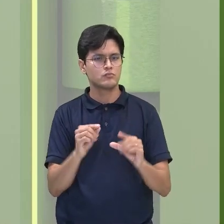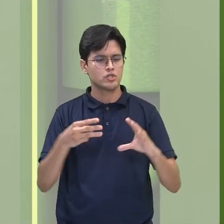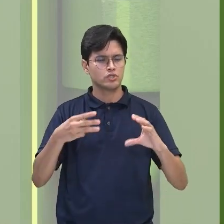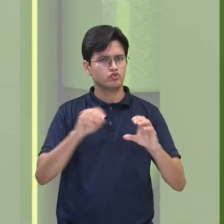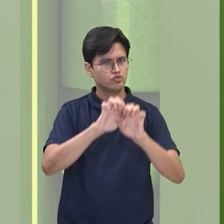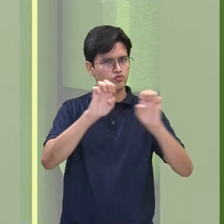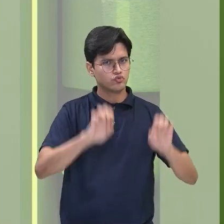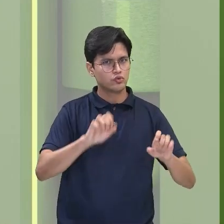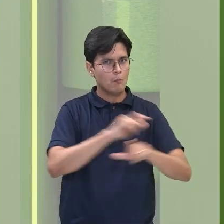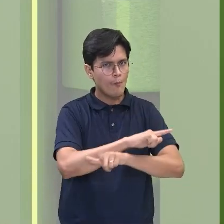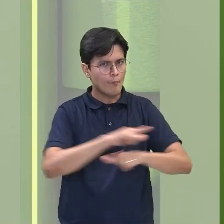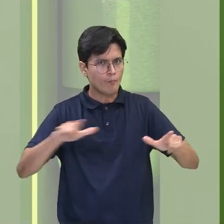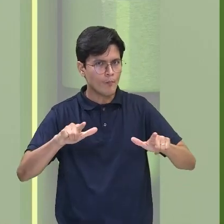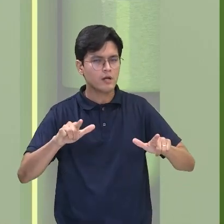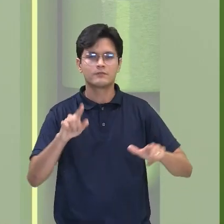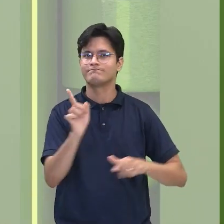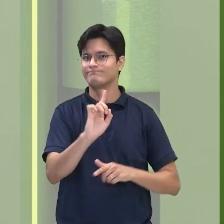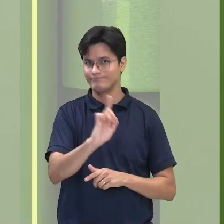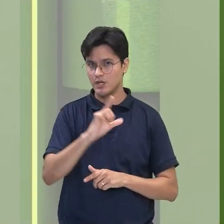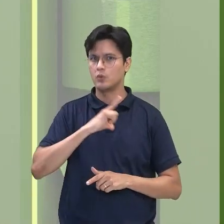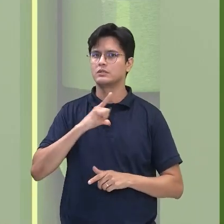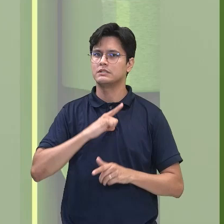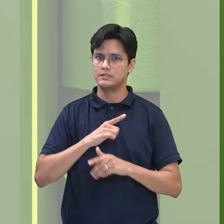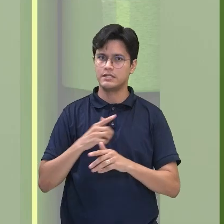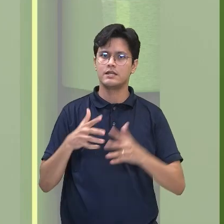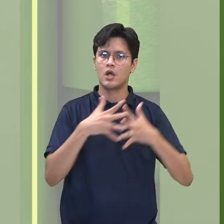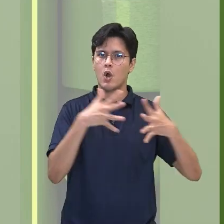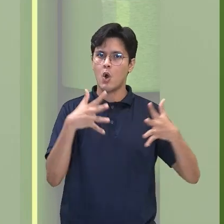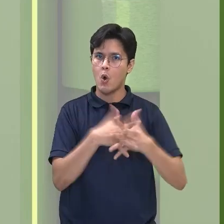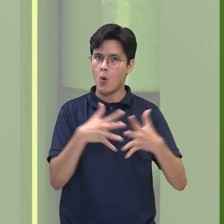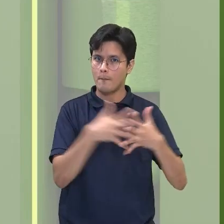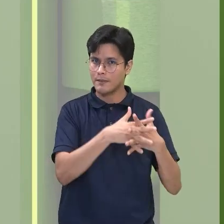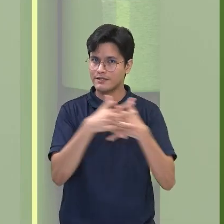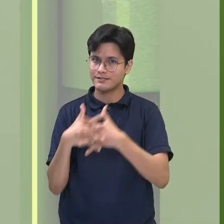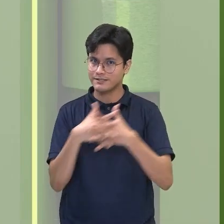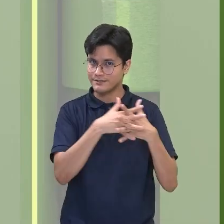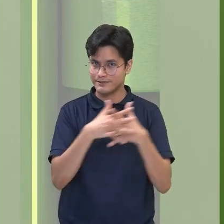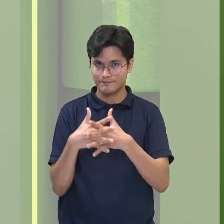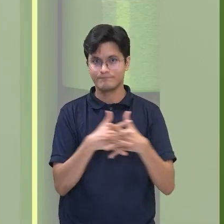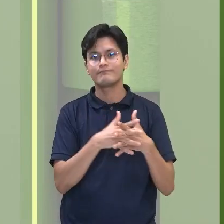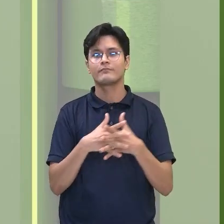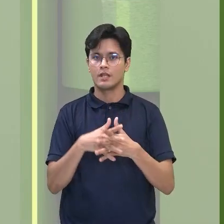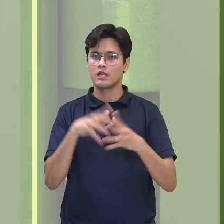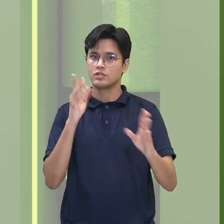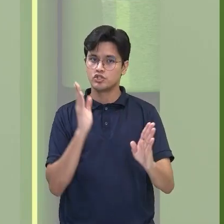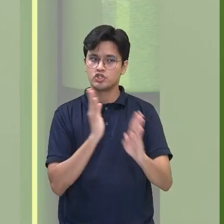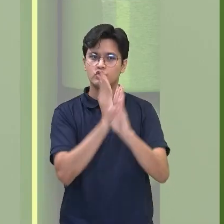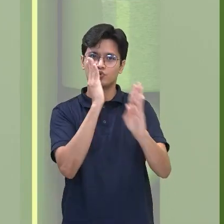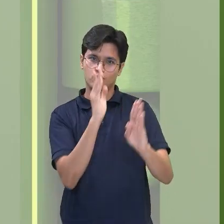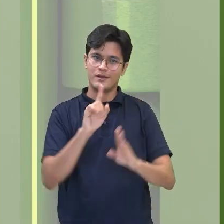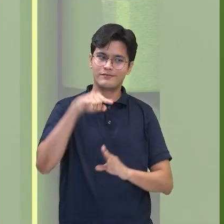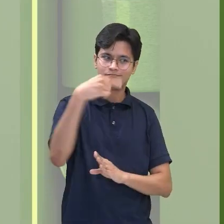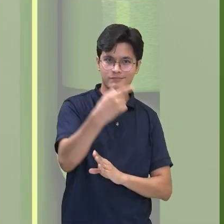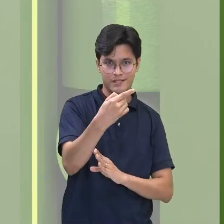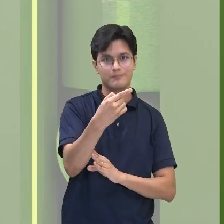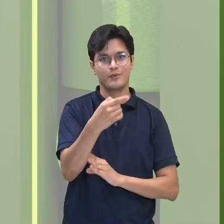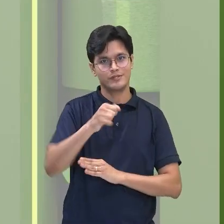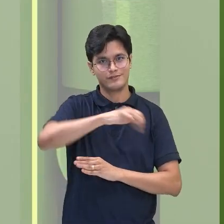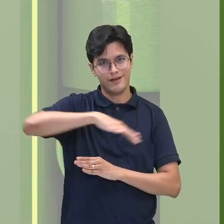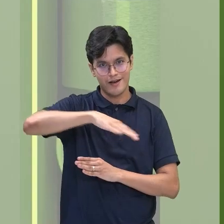complexidade enorme que foi descoberta a partir dessa ciência que foi criada dentro da biologia, a